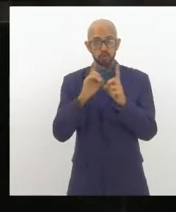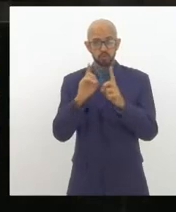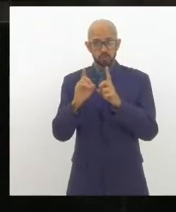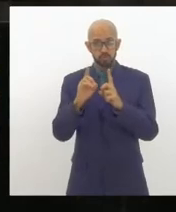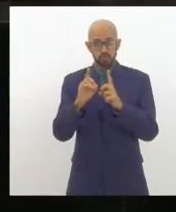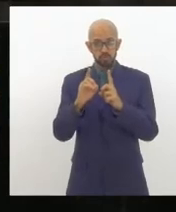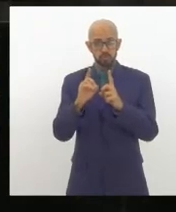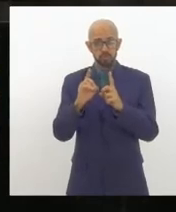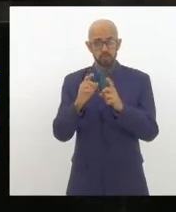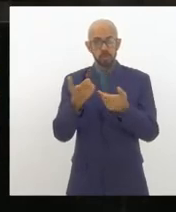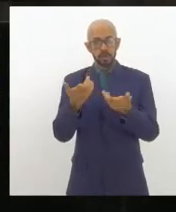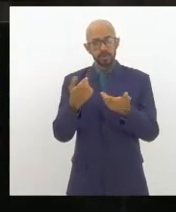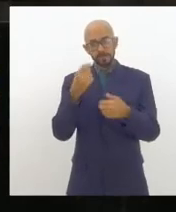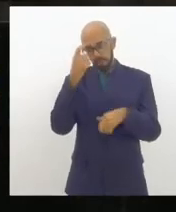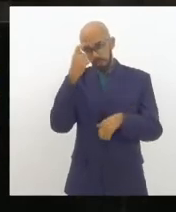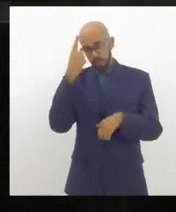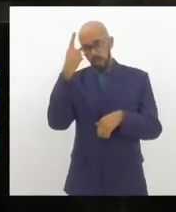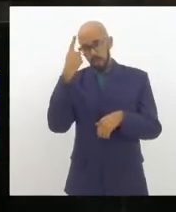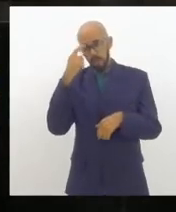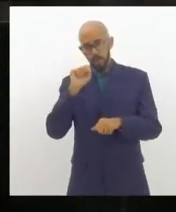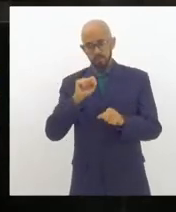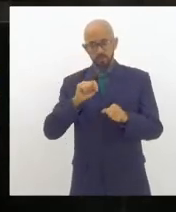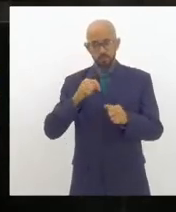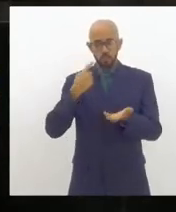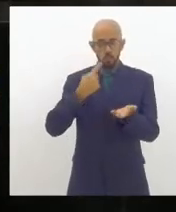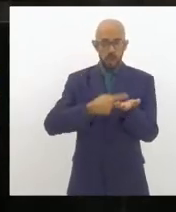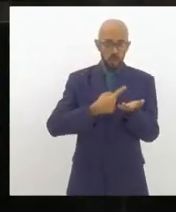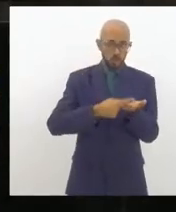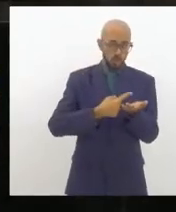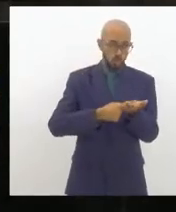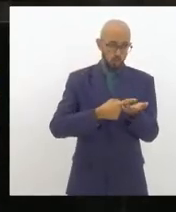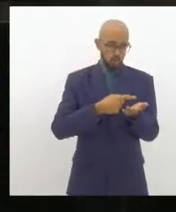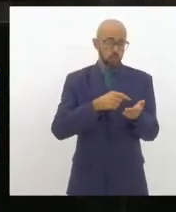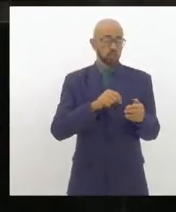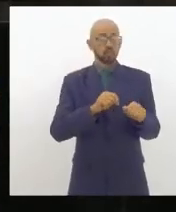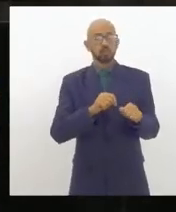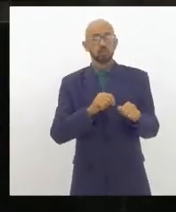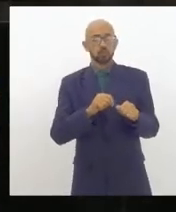hipótese. O acordo, segundo o jornalista Edmilson Ávila,